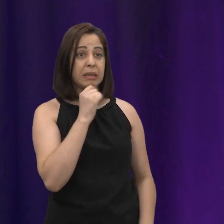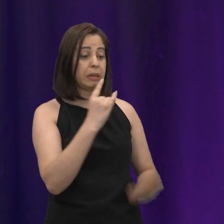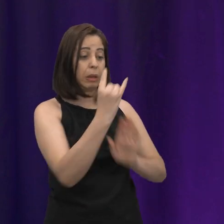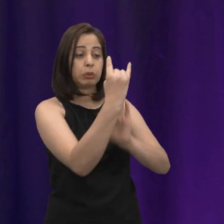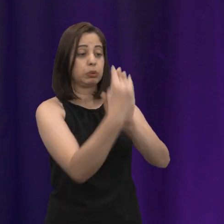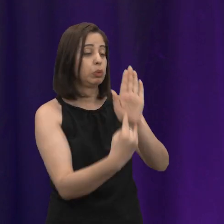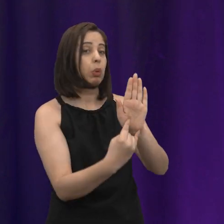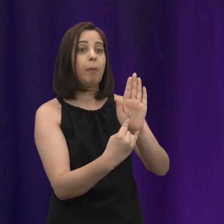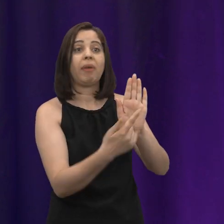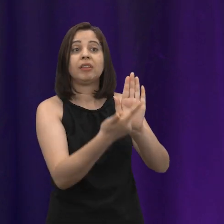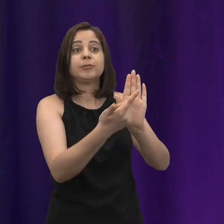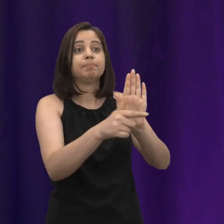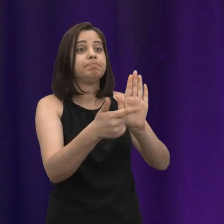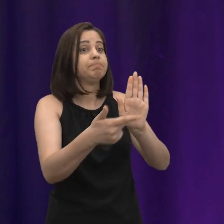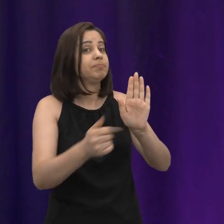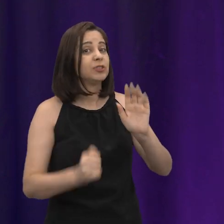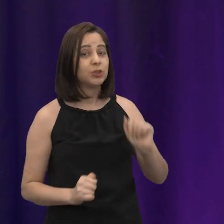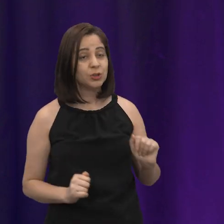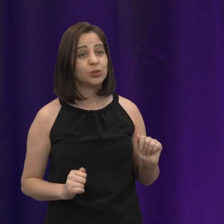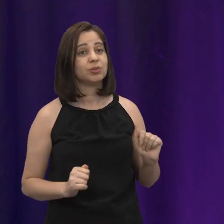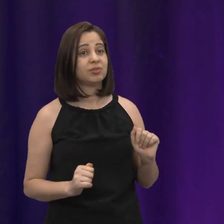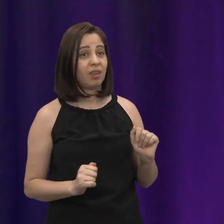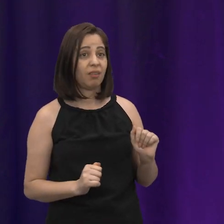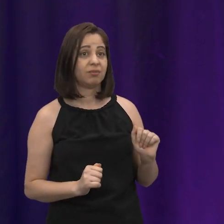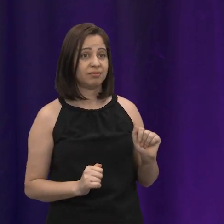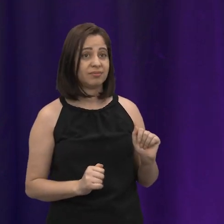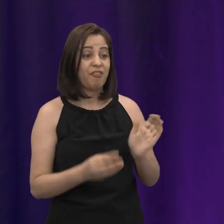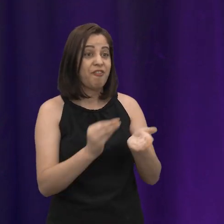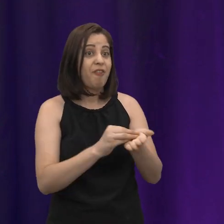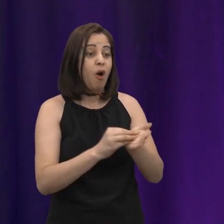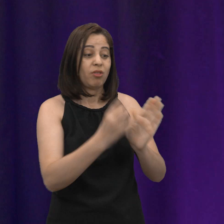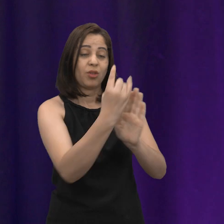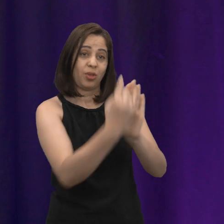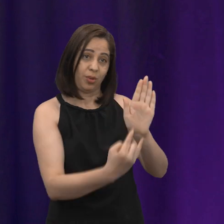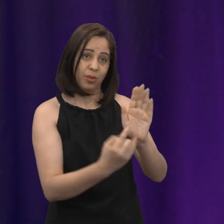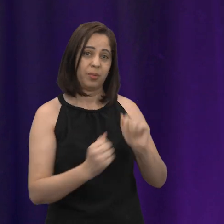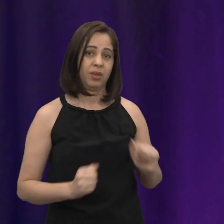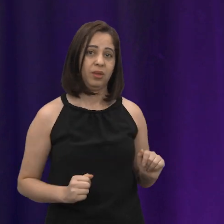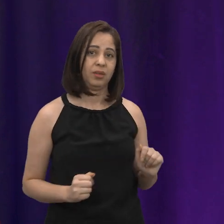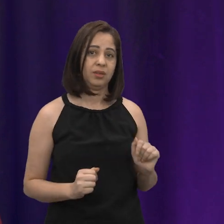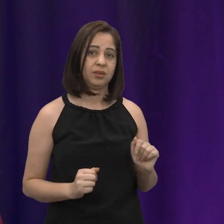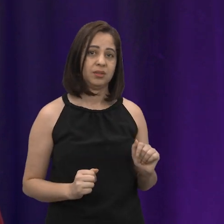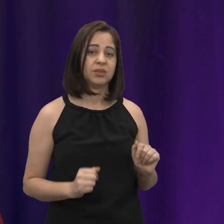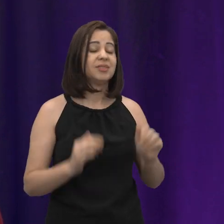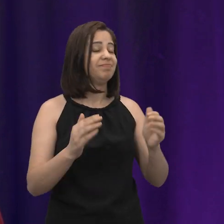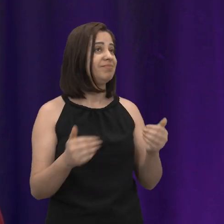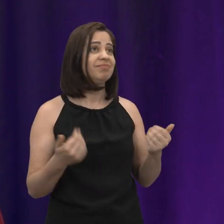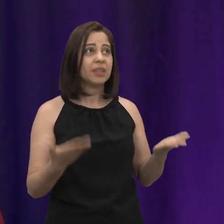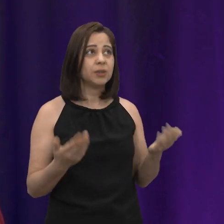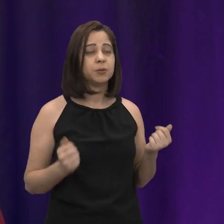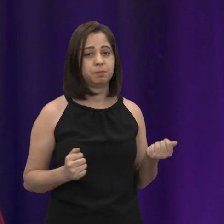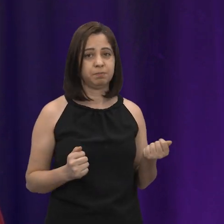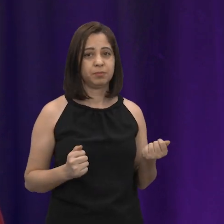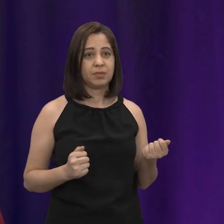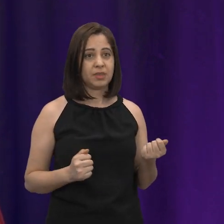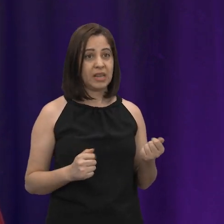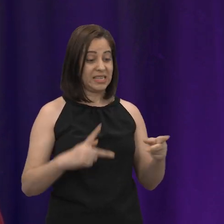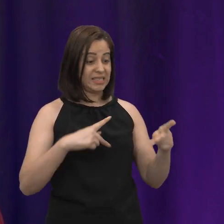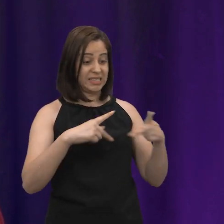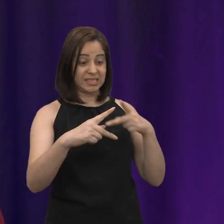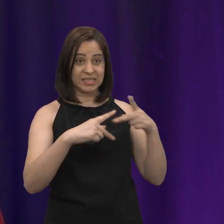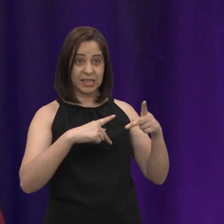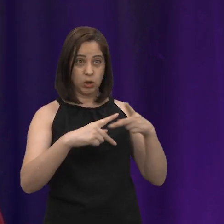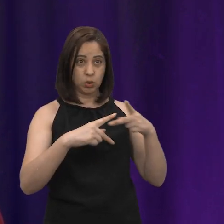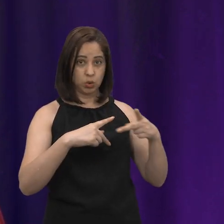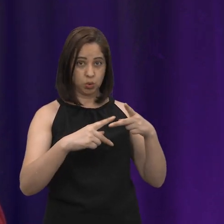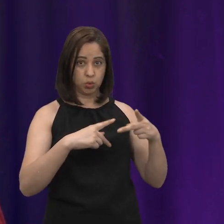regularização da propriedade desde a sua origem realizada. Então, assim, nós temos uma